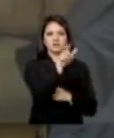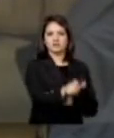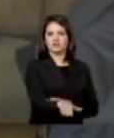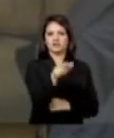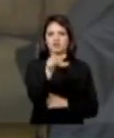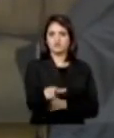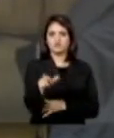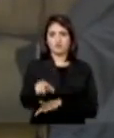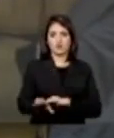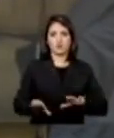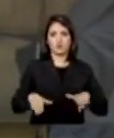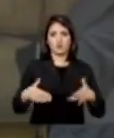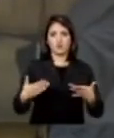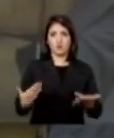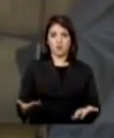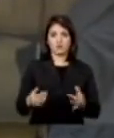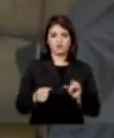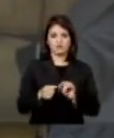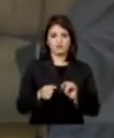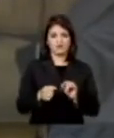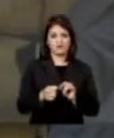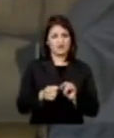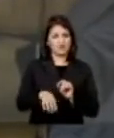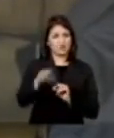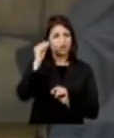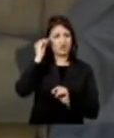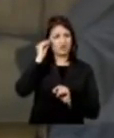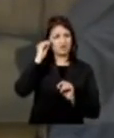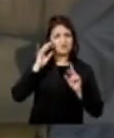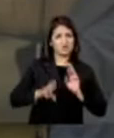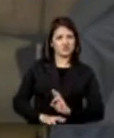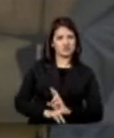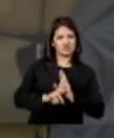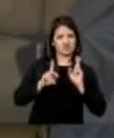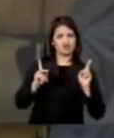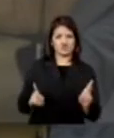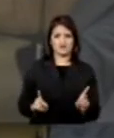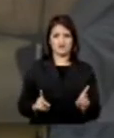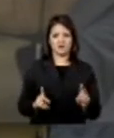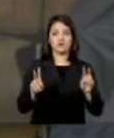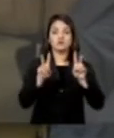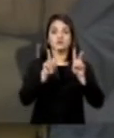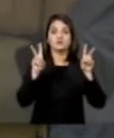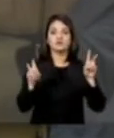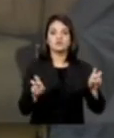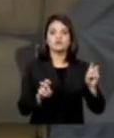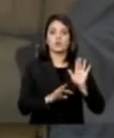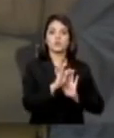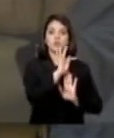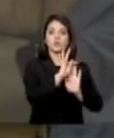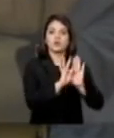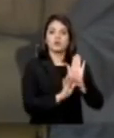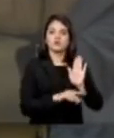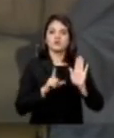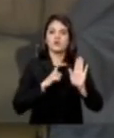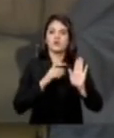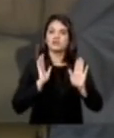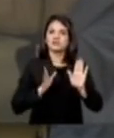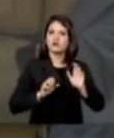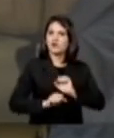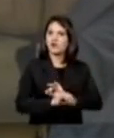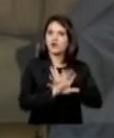ao realizar interpretação axiológica com relação à redação tão clara da presunção